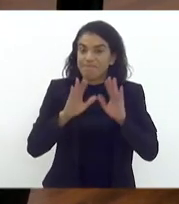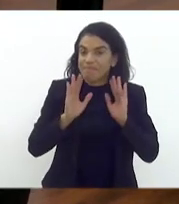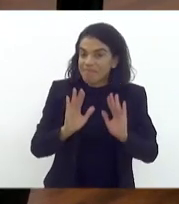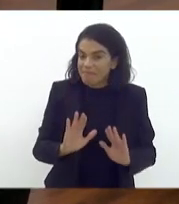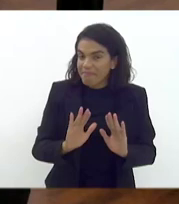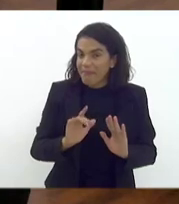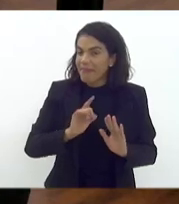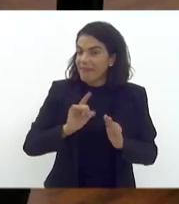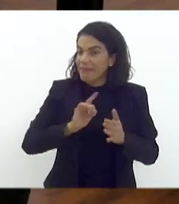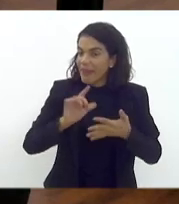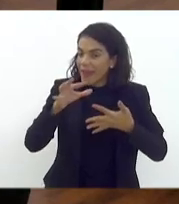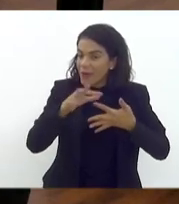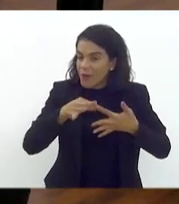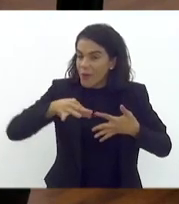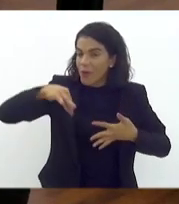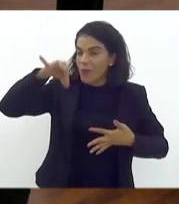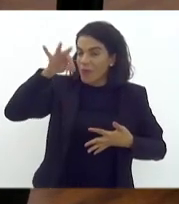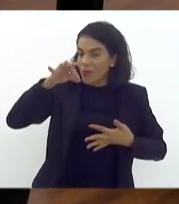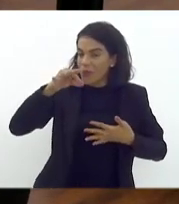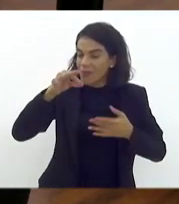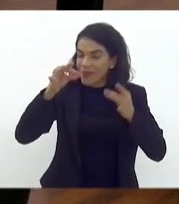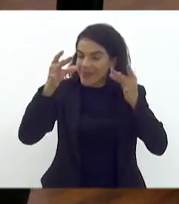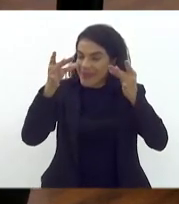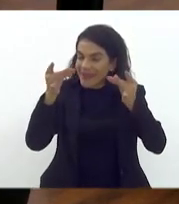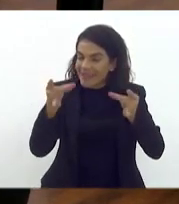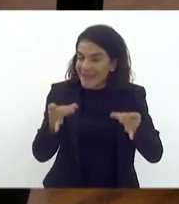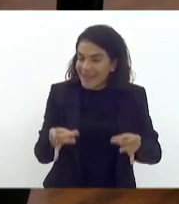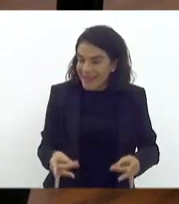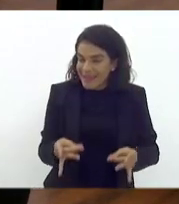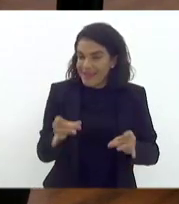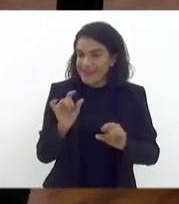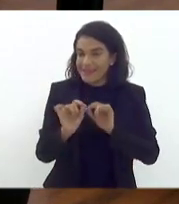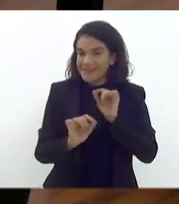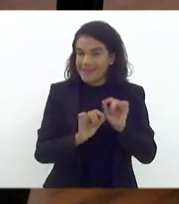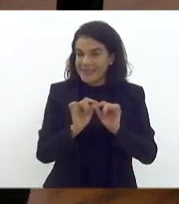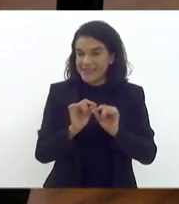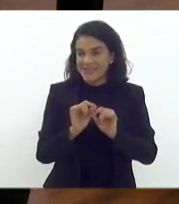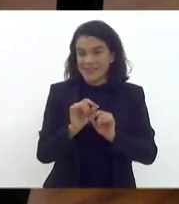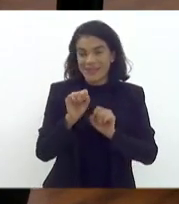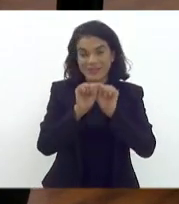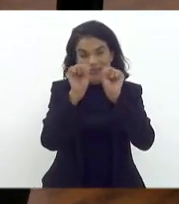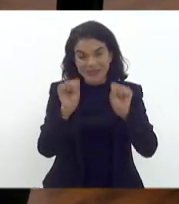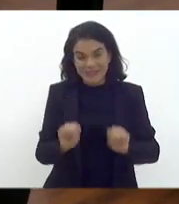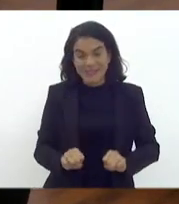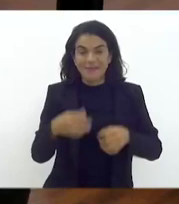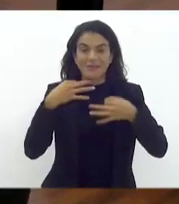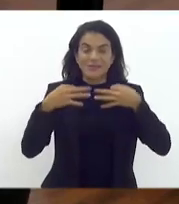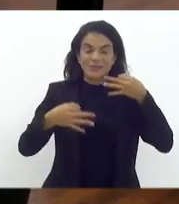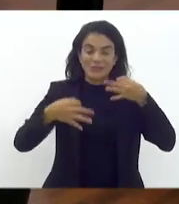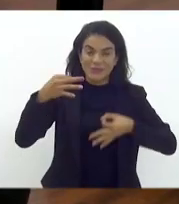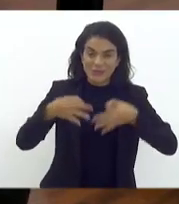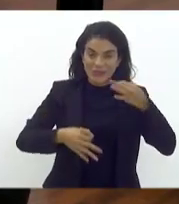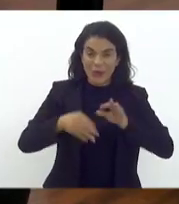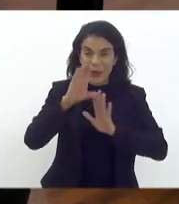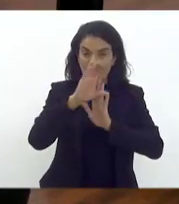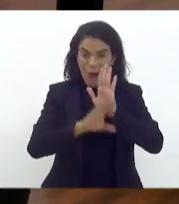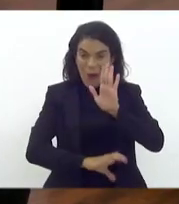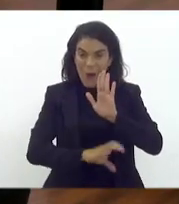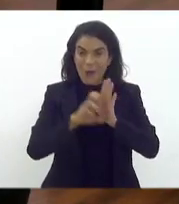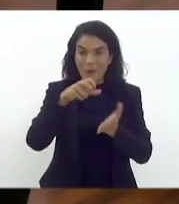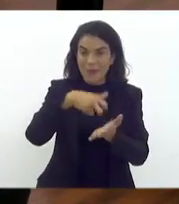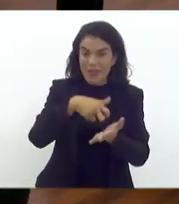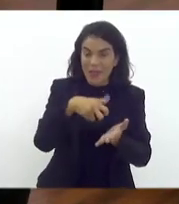que tem uma coisa que nosso sistema de Justiça o nosso código de processo penal de